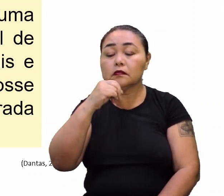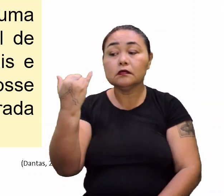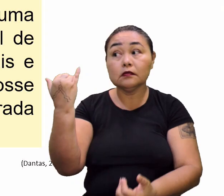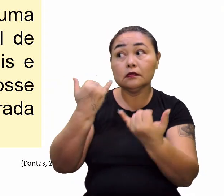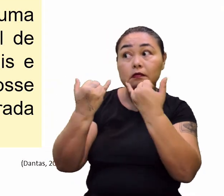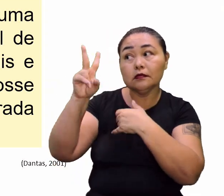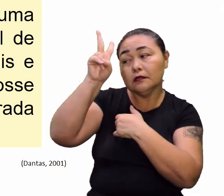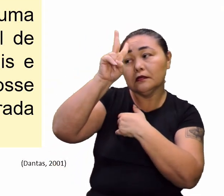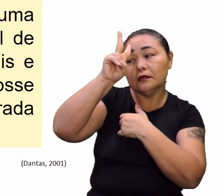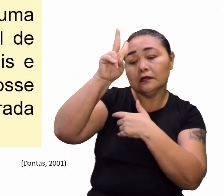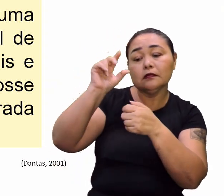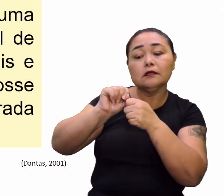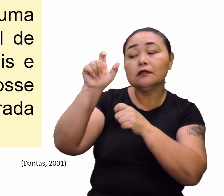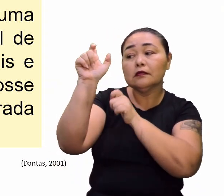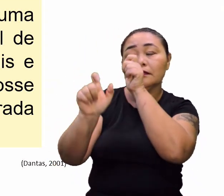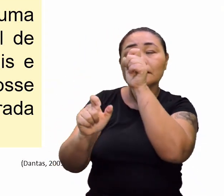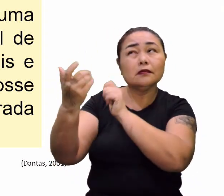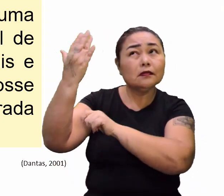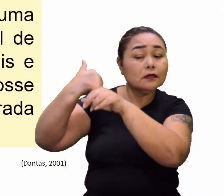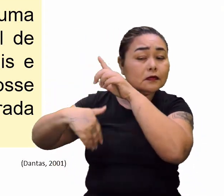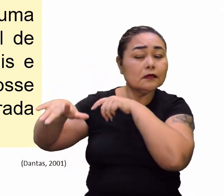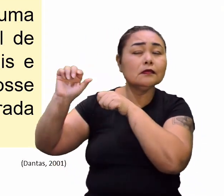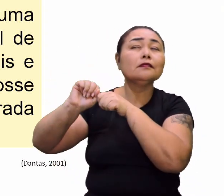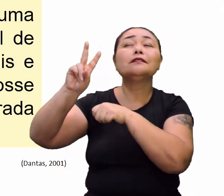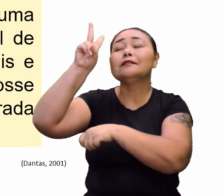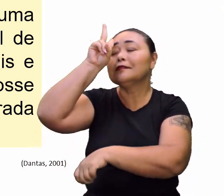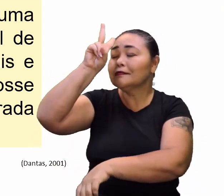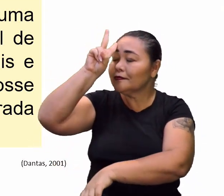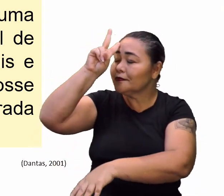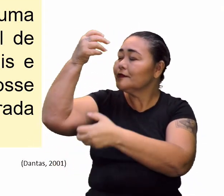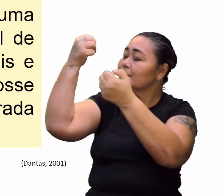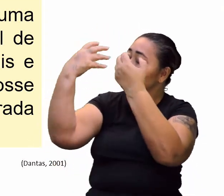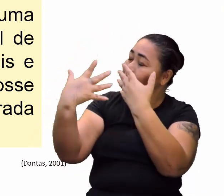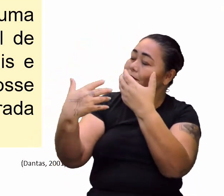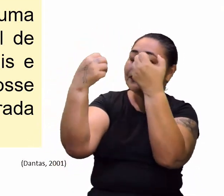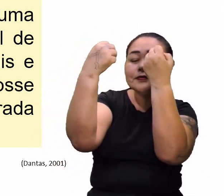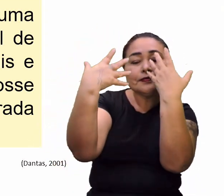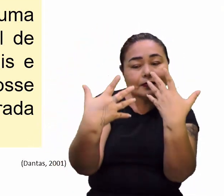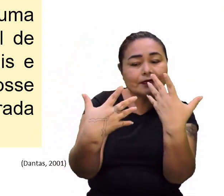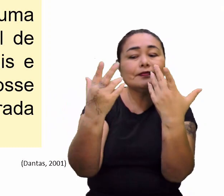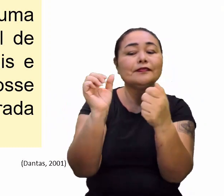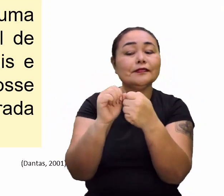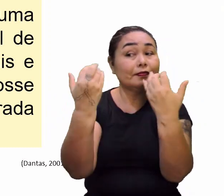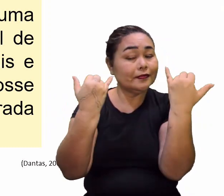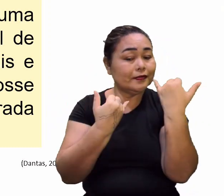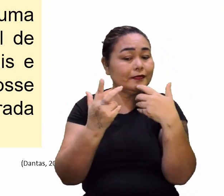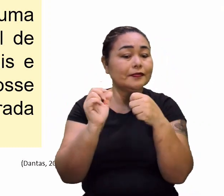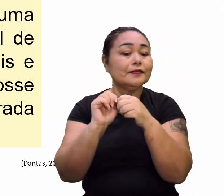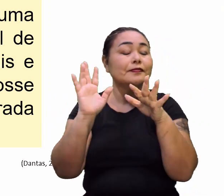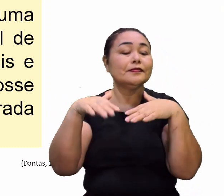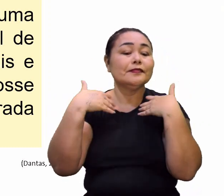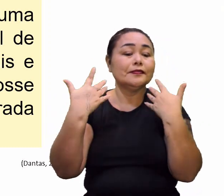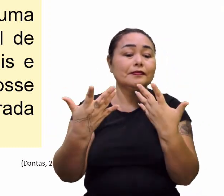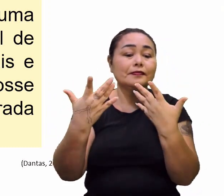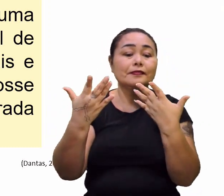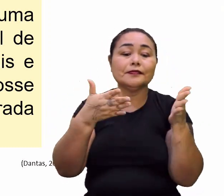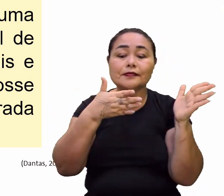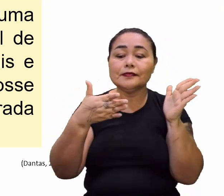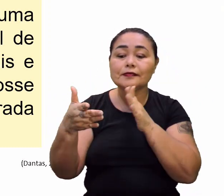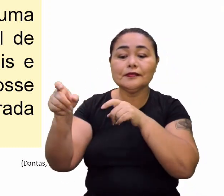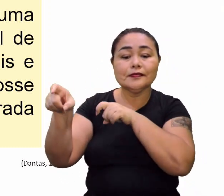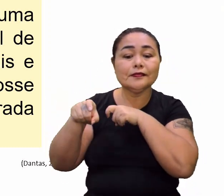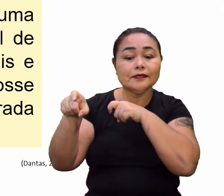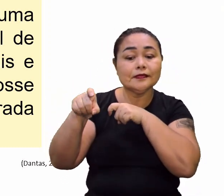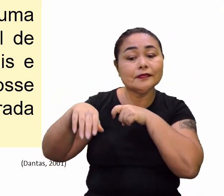que essas pessoas aí das antigas, Rogério, tem muita história bonita para contar. Verdade. É isso? Então, o ciclo agrícola,